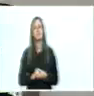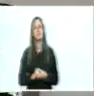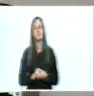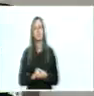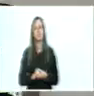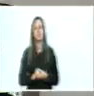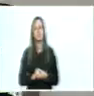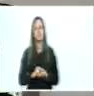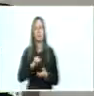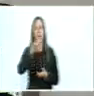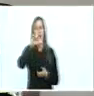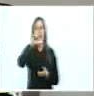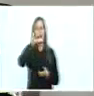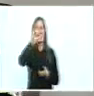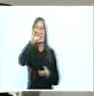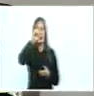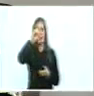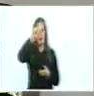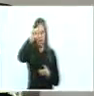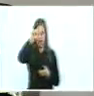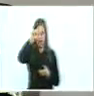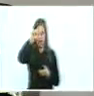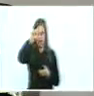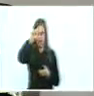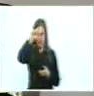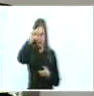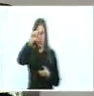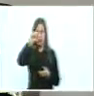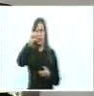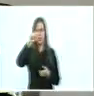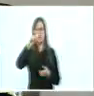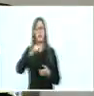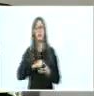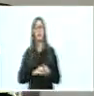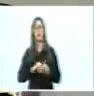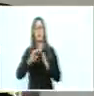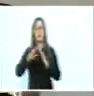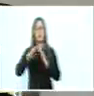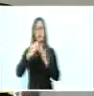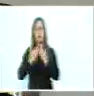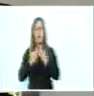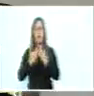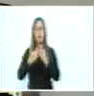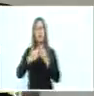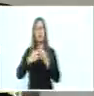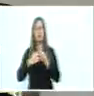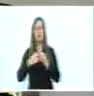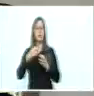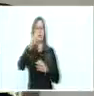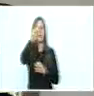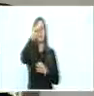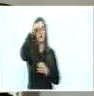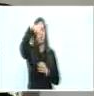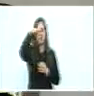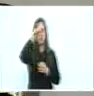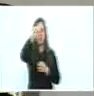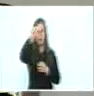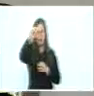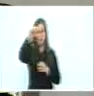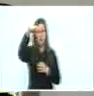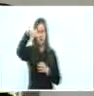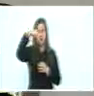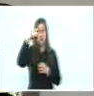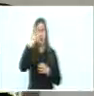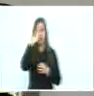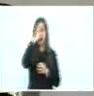da Liga Independentes Escolas de Samba e Blocos Carnavalescos de nosso município.